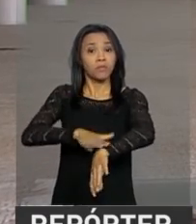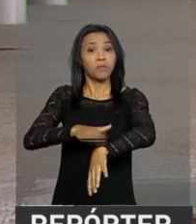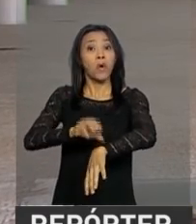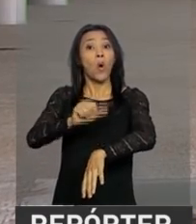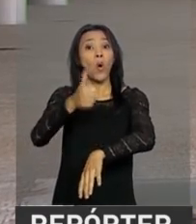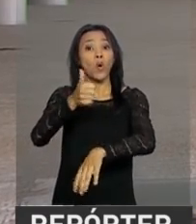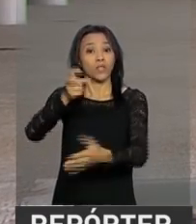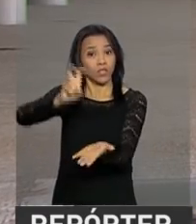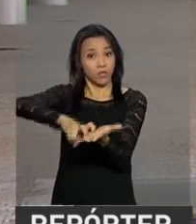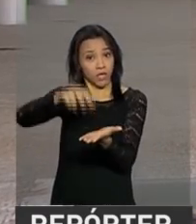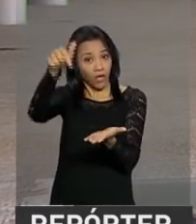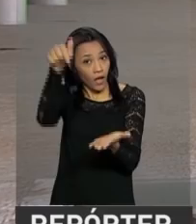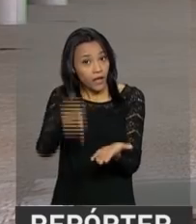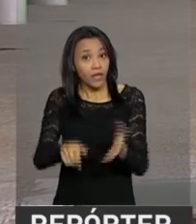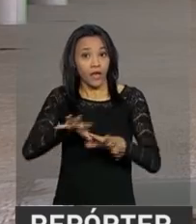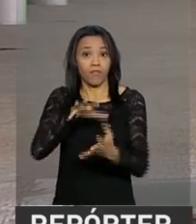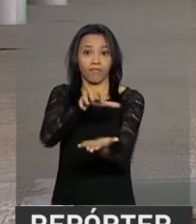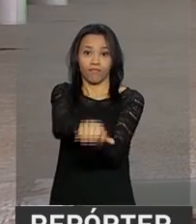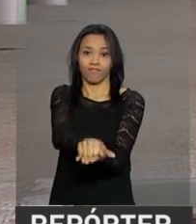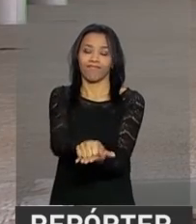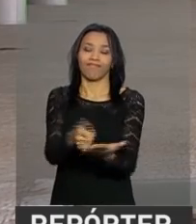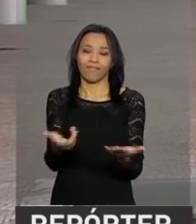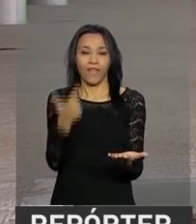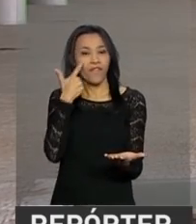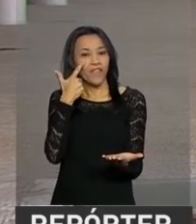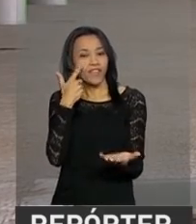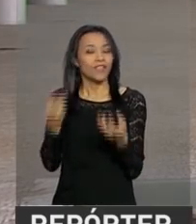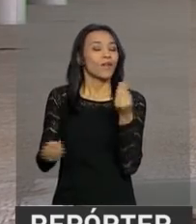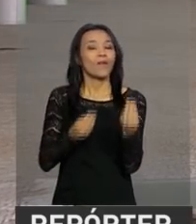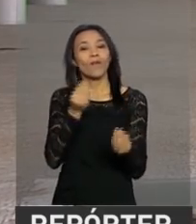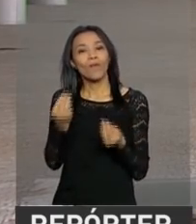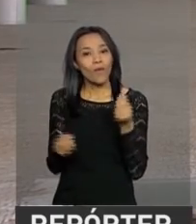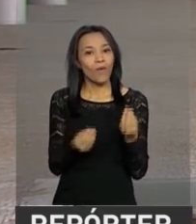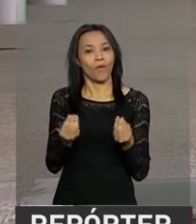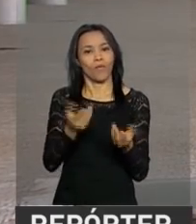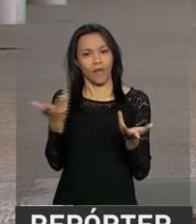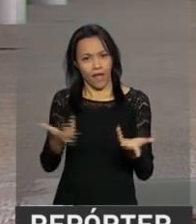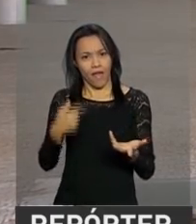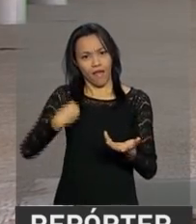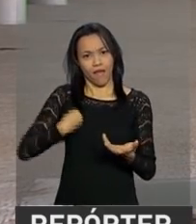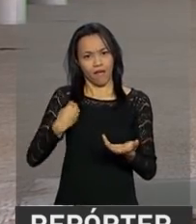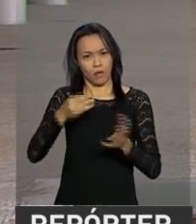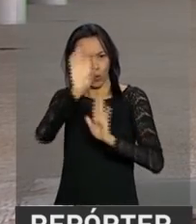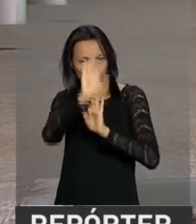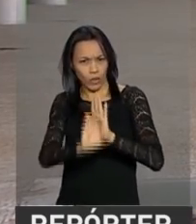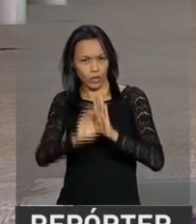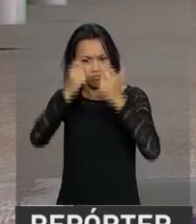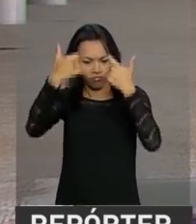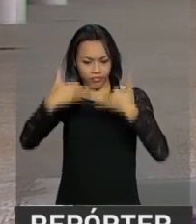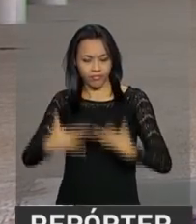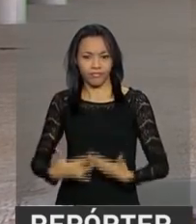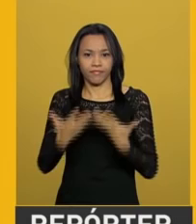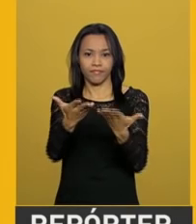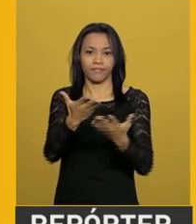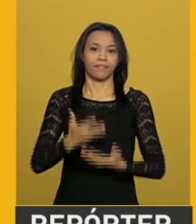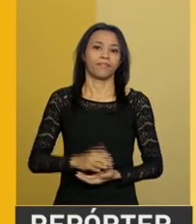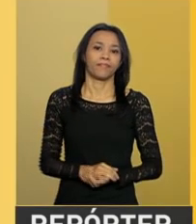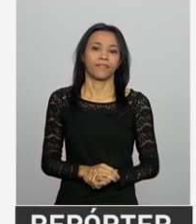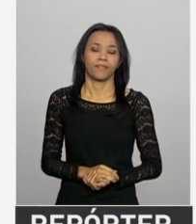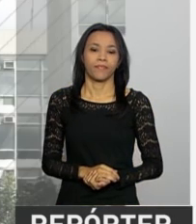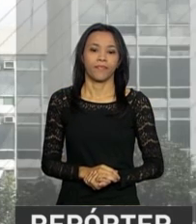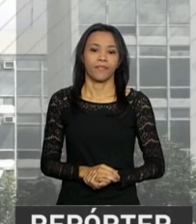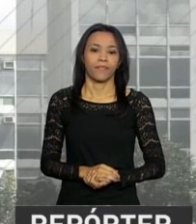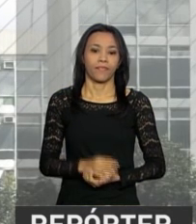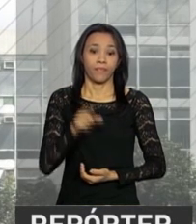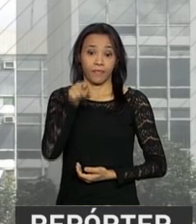manhã aqui no Palácio do Planalto. Veja agora um pouco mais sobre o currículo de Torquato Jardim. O